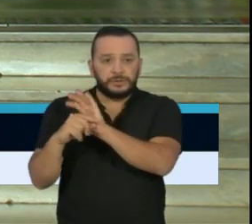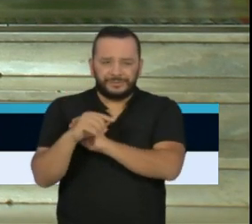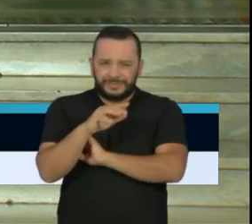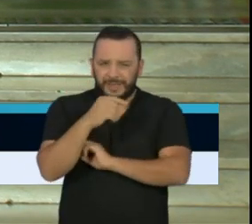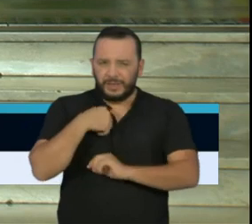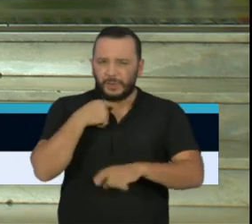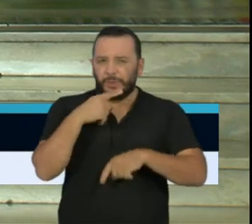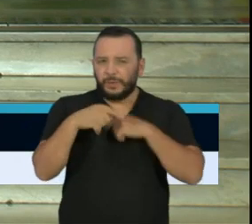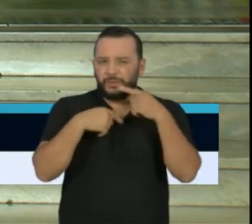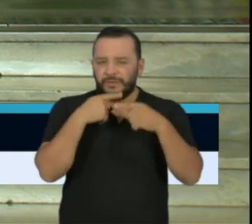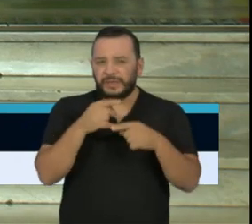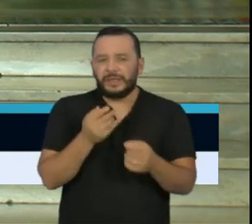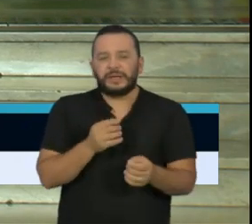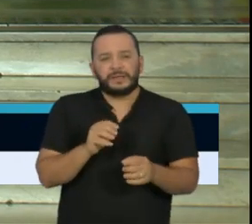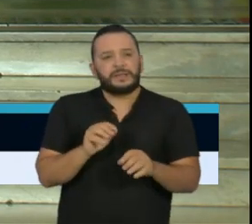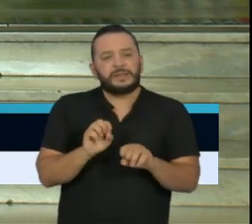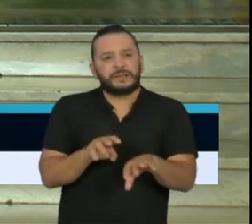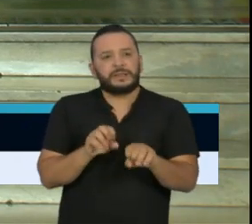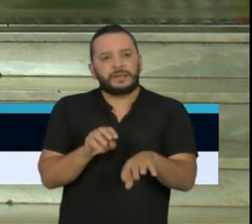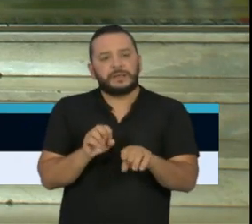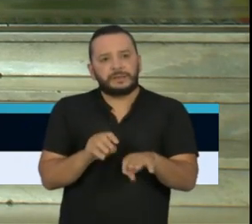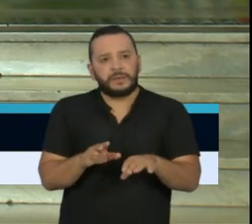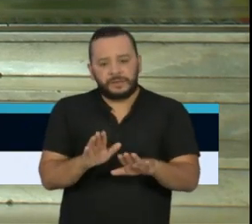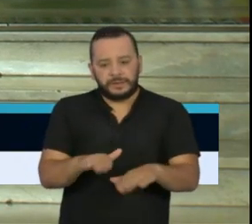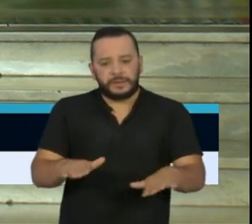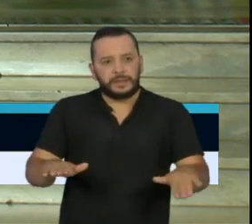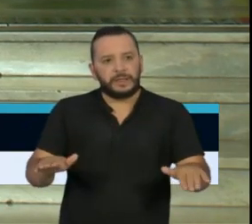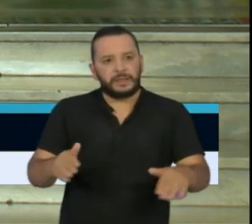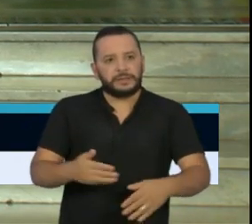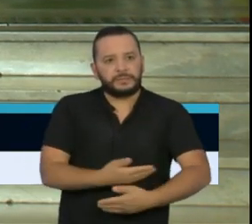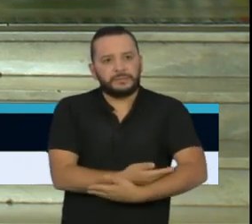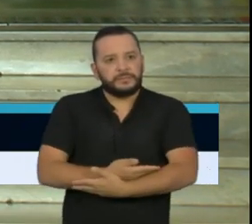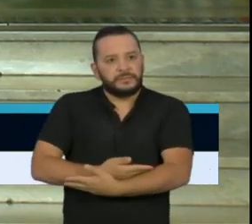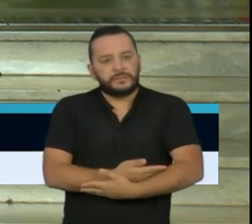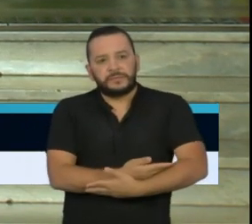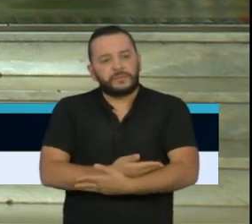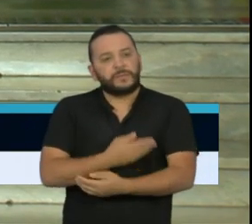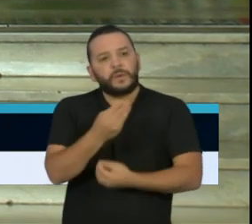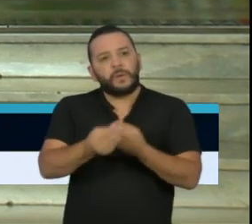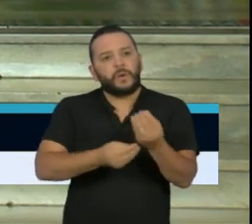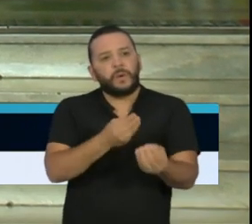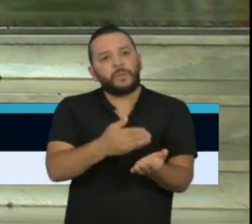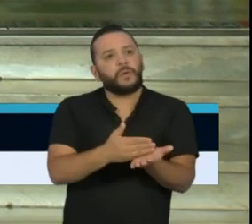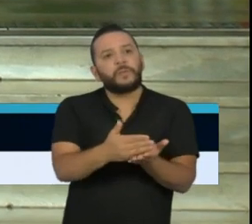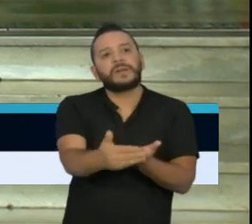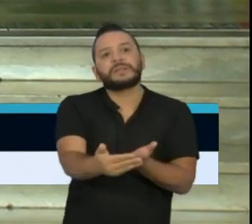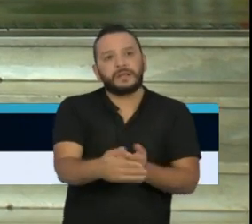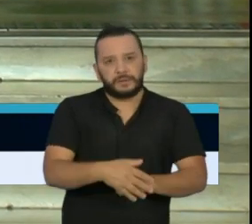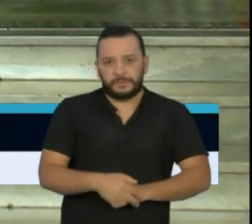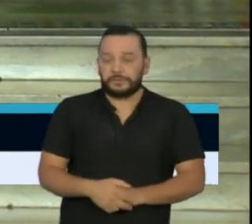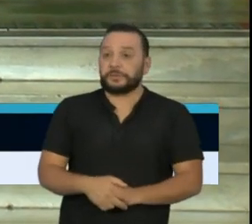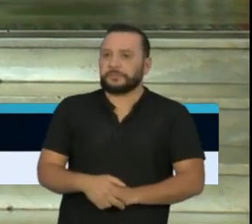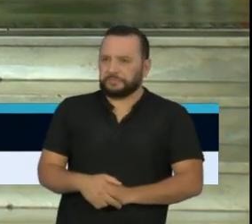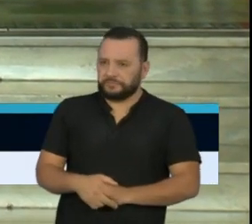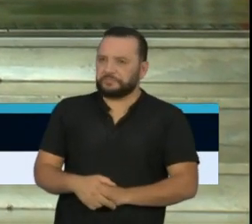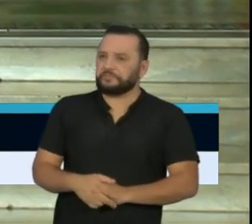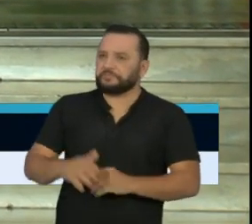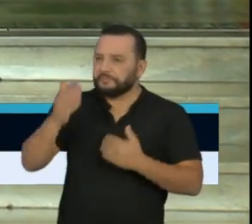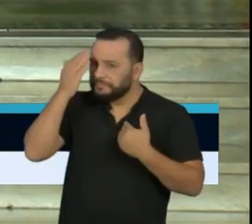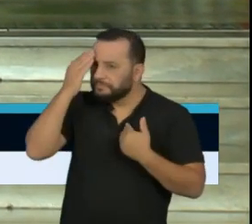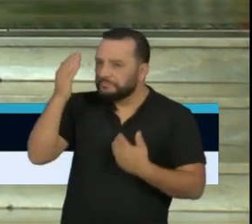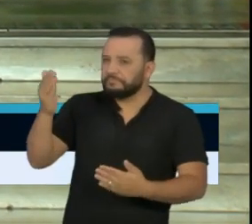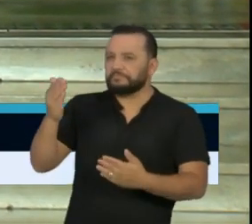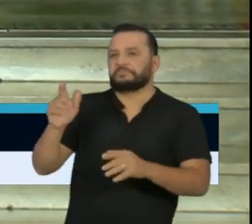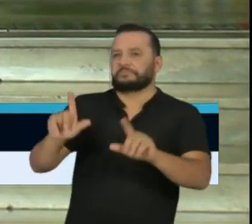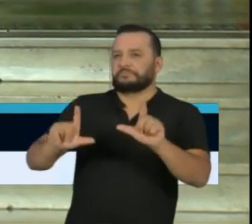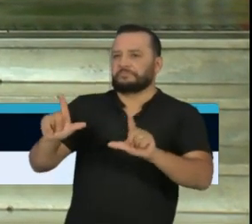infantil, quando que deve começar e de que forma? Obrigada. Marcelo, obrigado. E mais uma vez, obrigado à presença da CNN